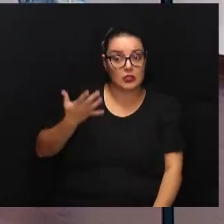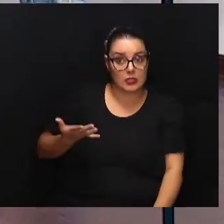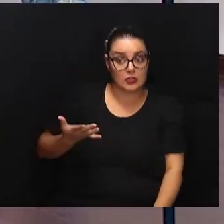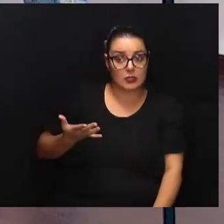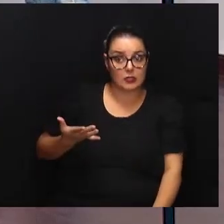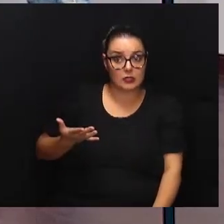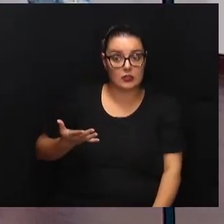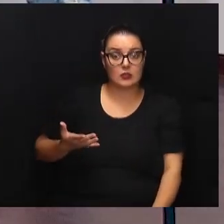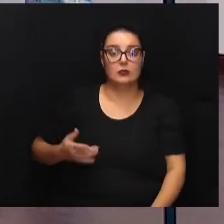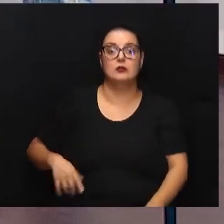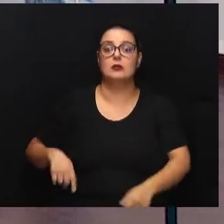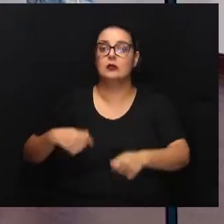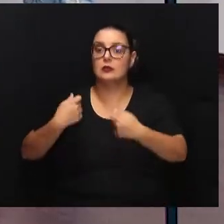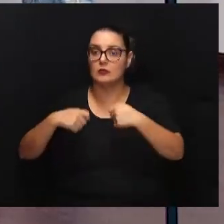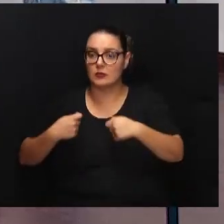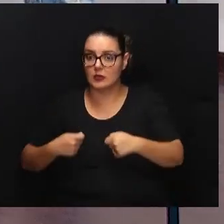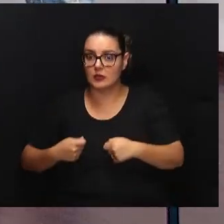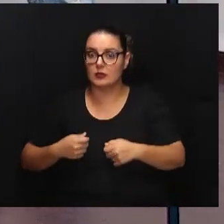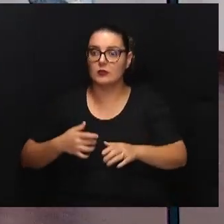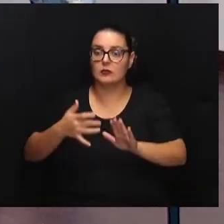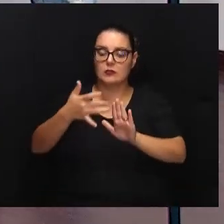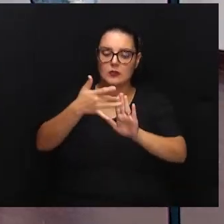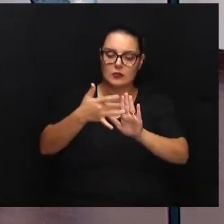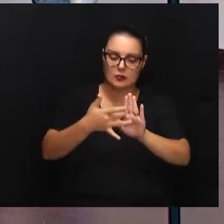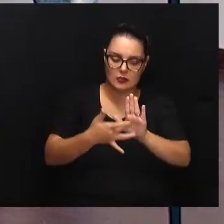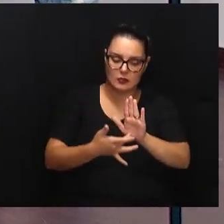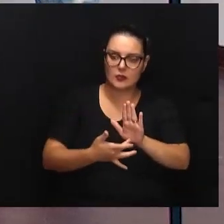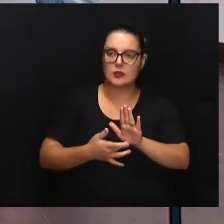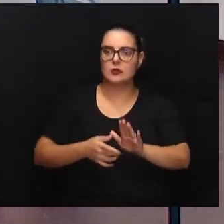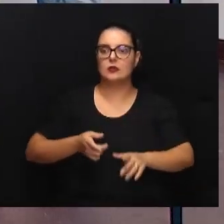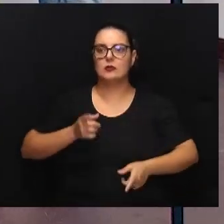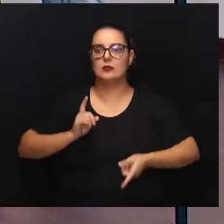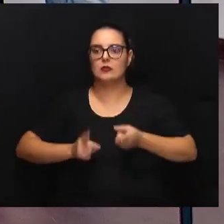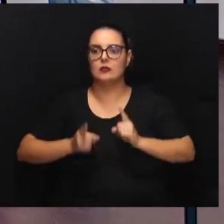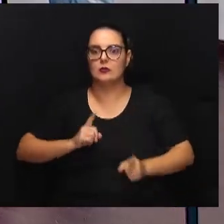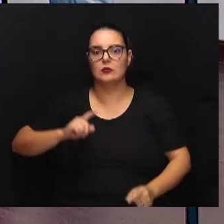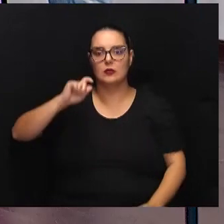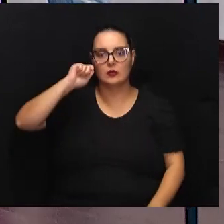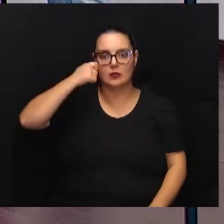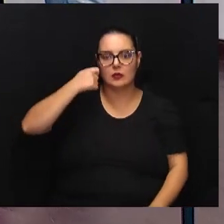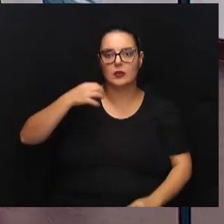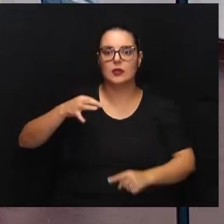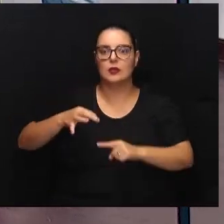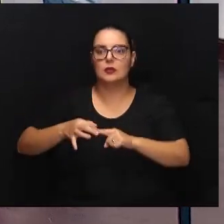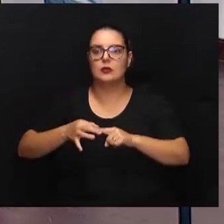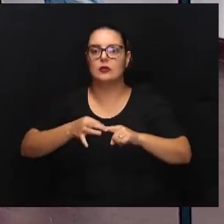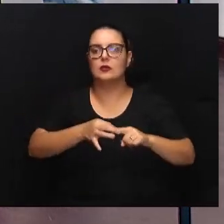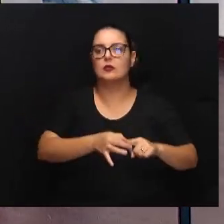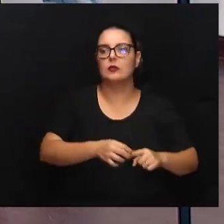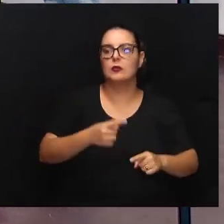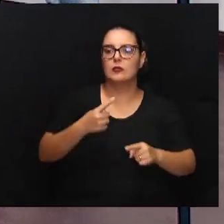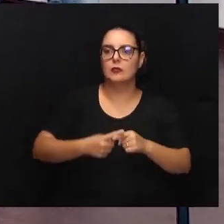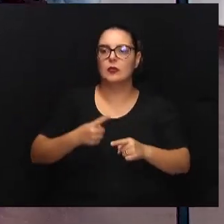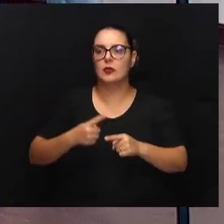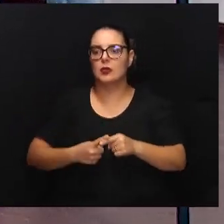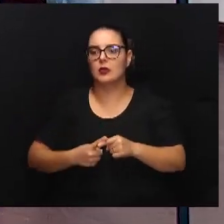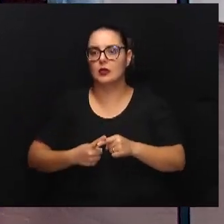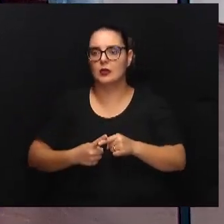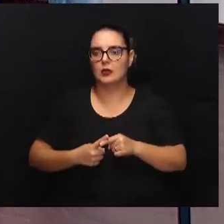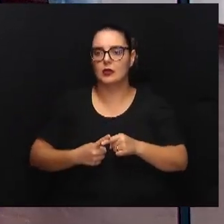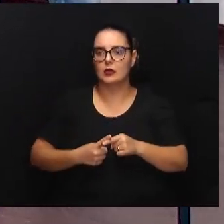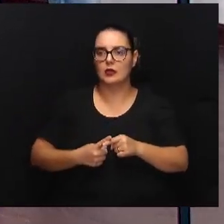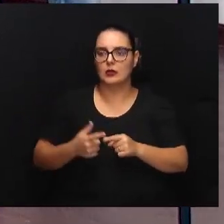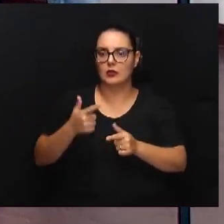pautar uma travesti preta da periferia, porque quando os problemas dessa pessoa,